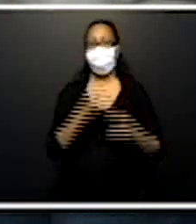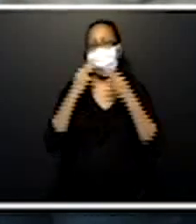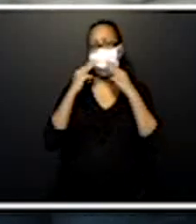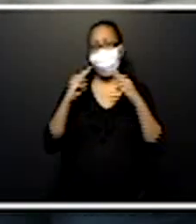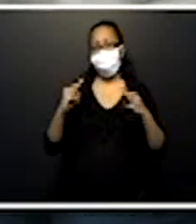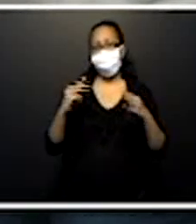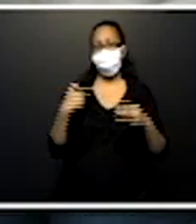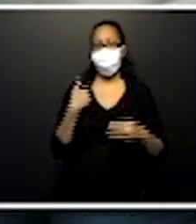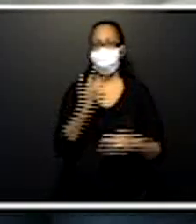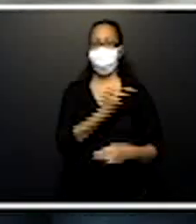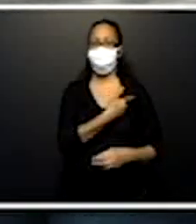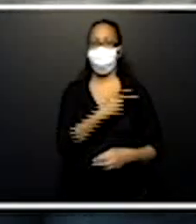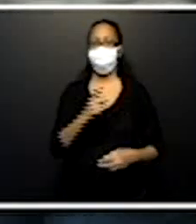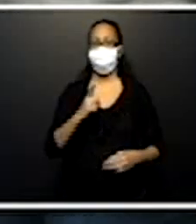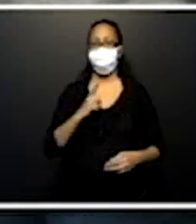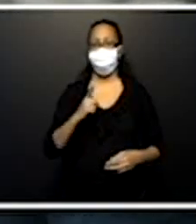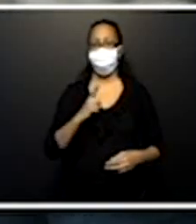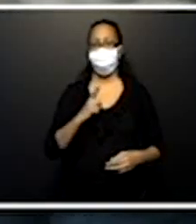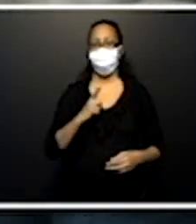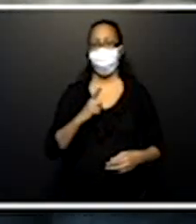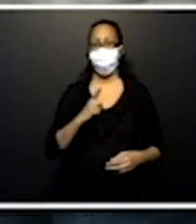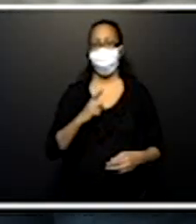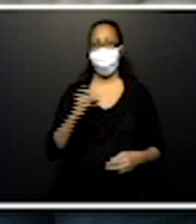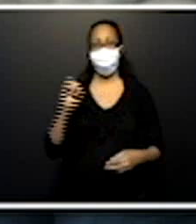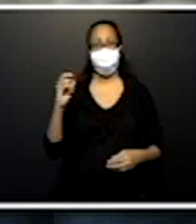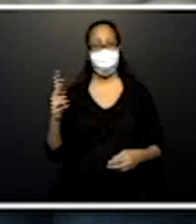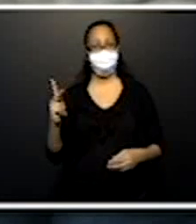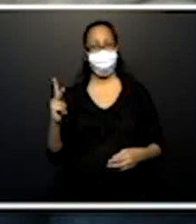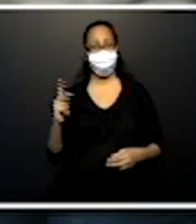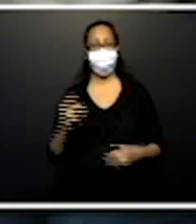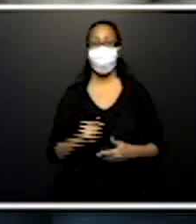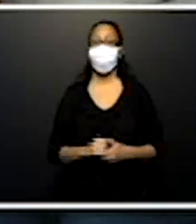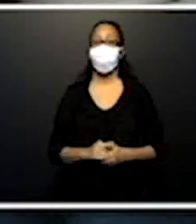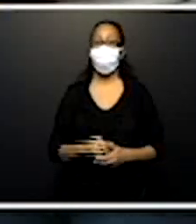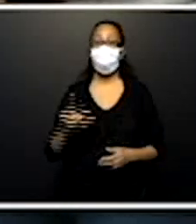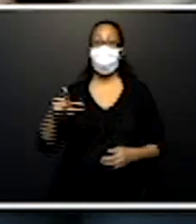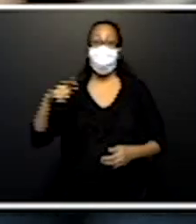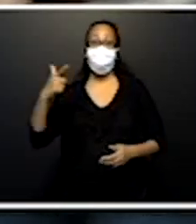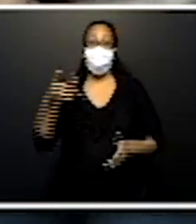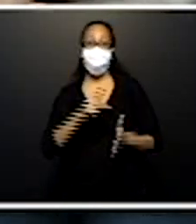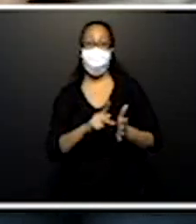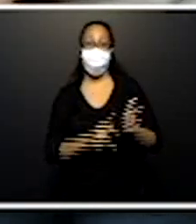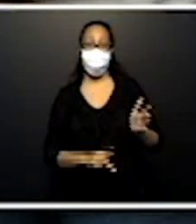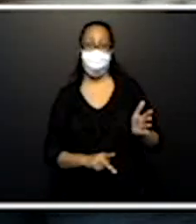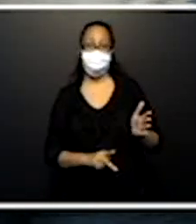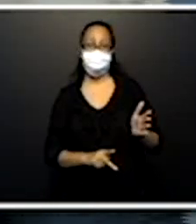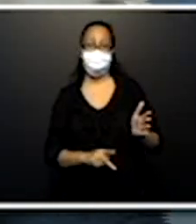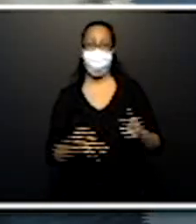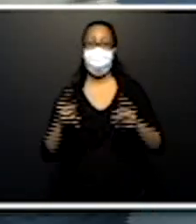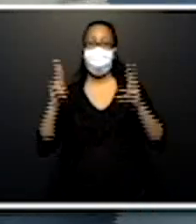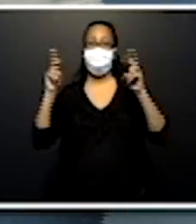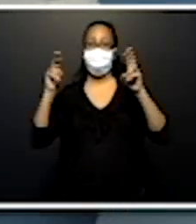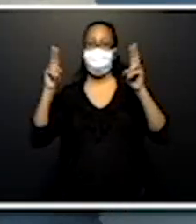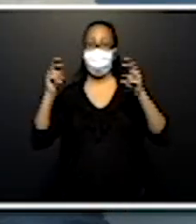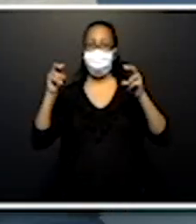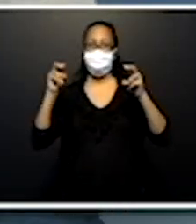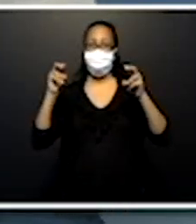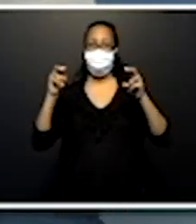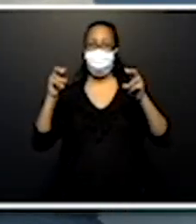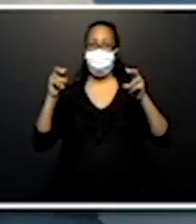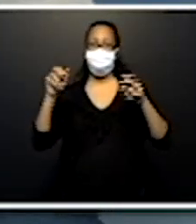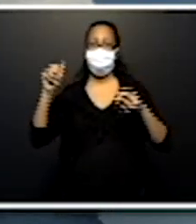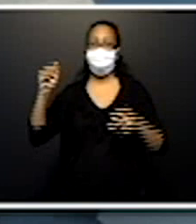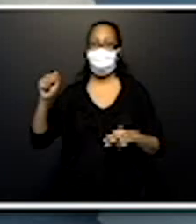que nós temos, certo? Vamos ver um outro poema agora. Ele se chama Aquarela. Bom, o que que